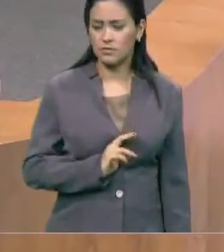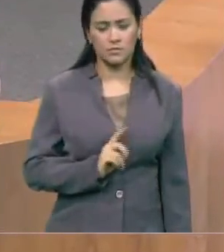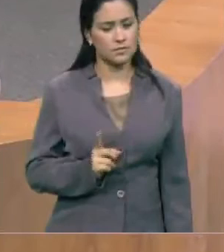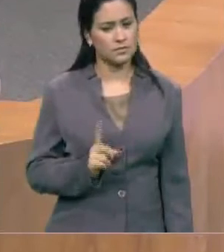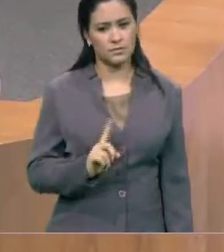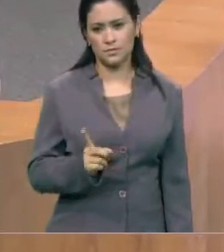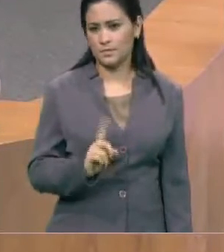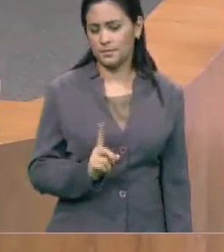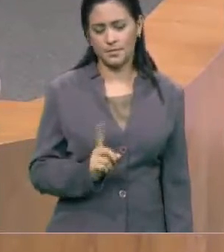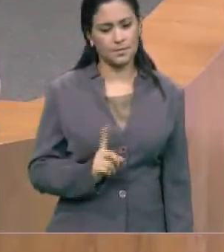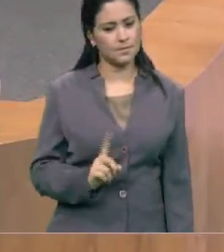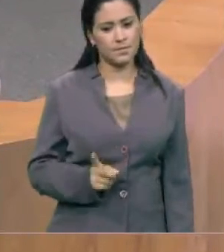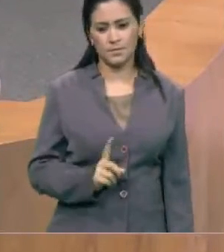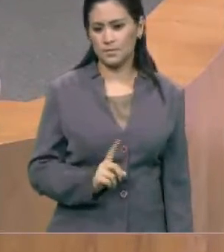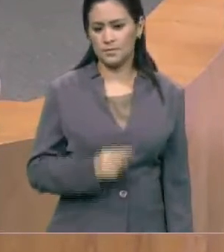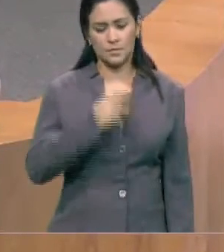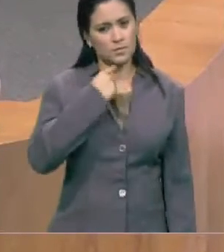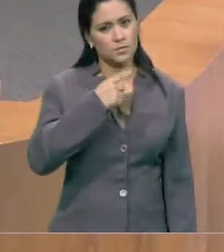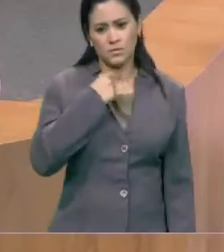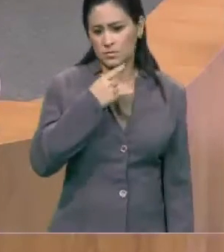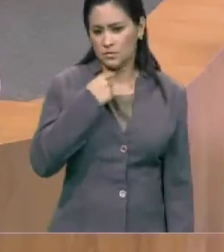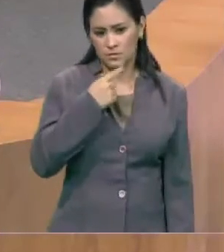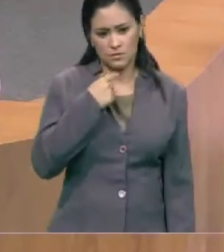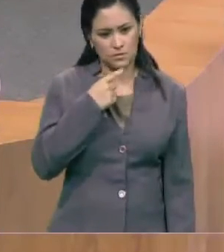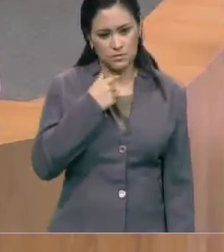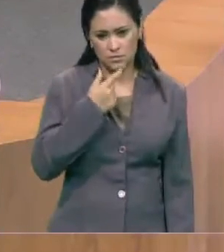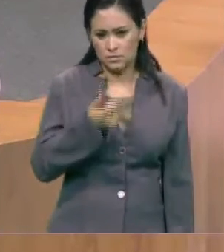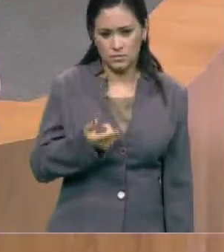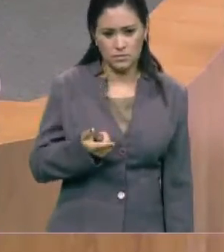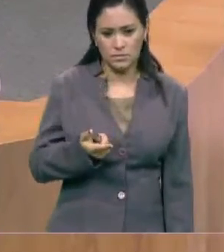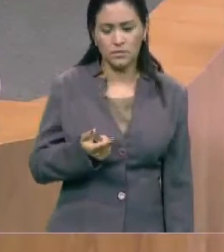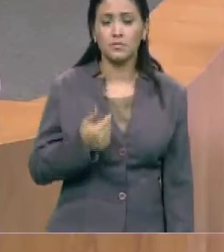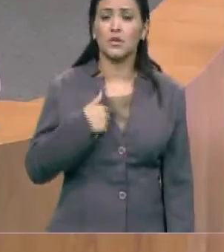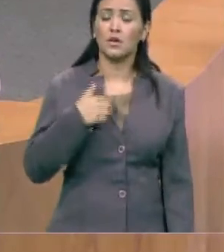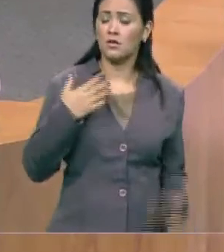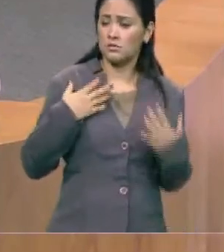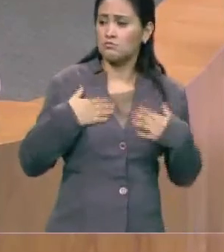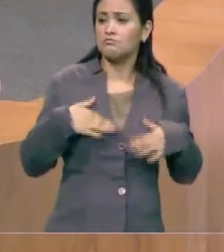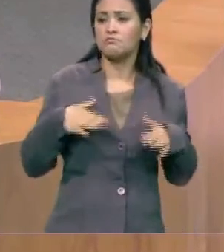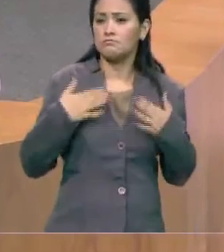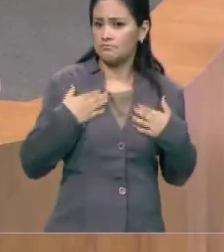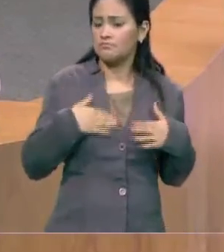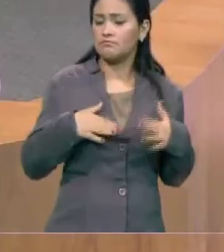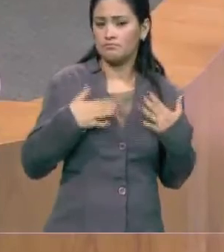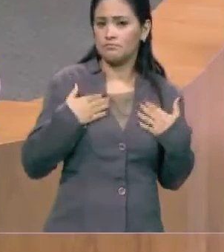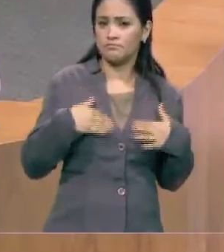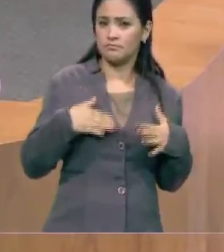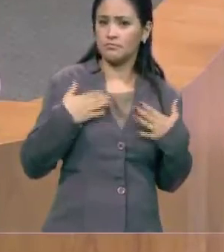não, nenhum. Então, eu estou muito tranquilo em relação à posição do